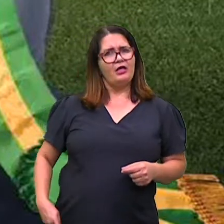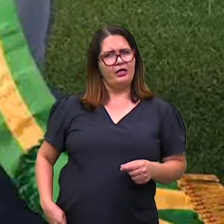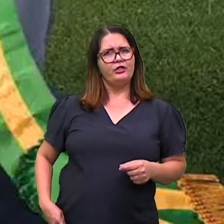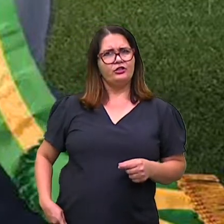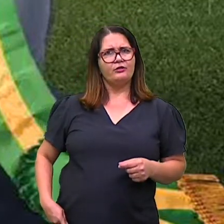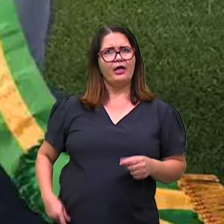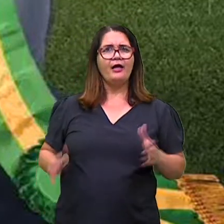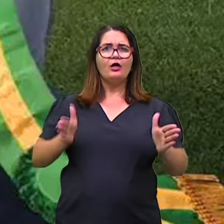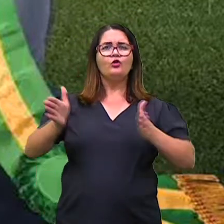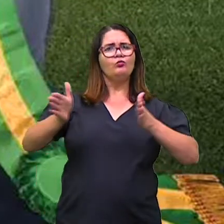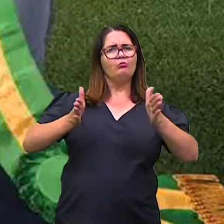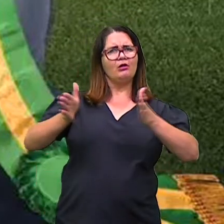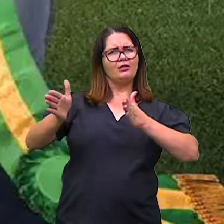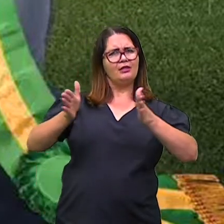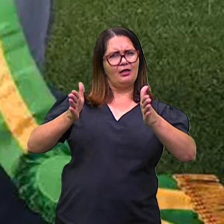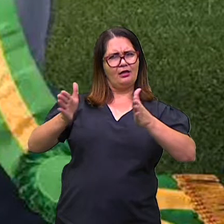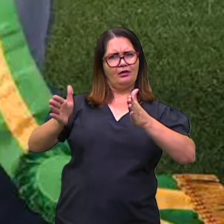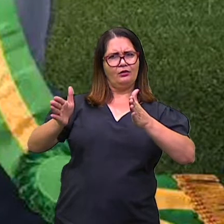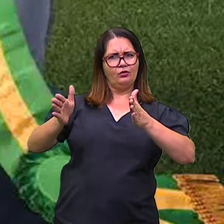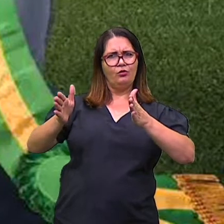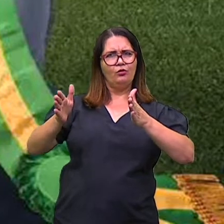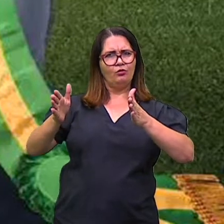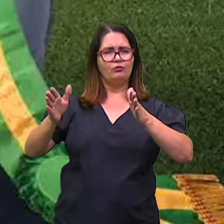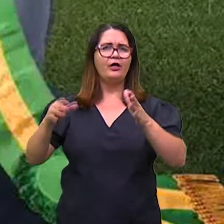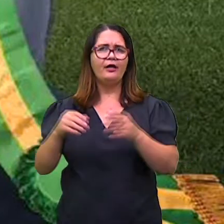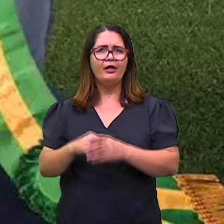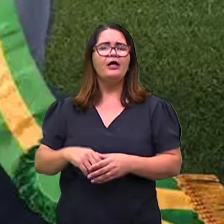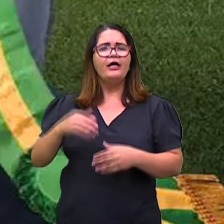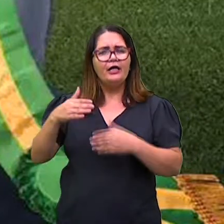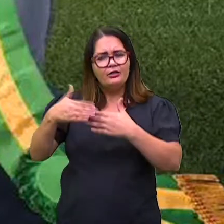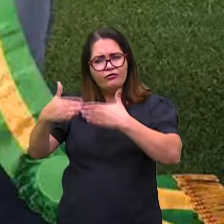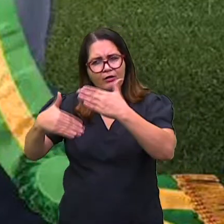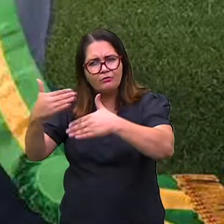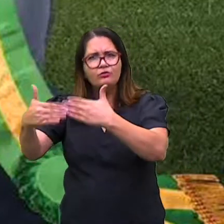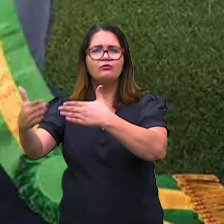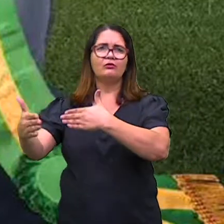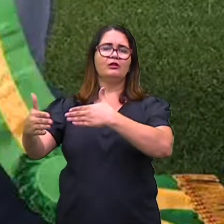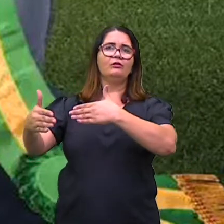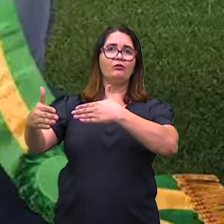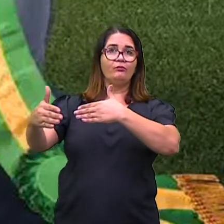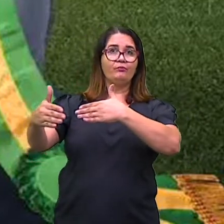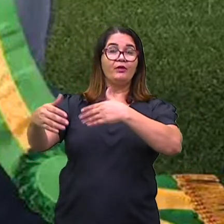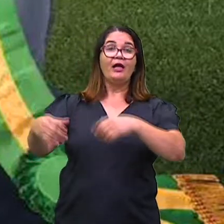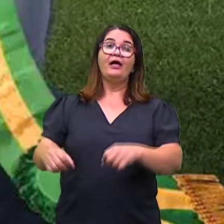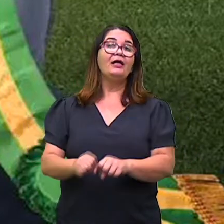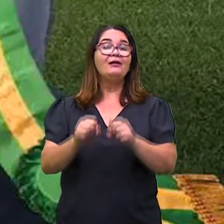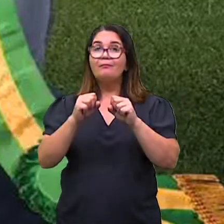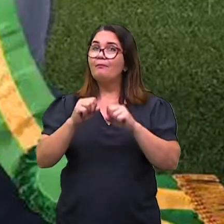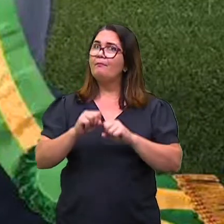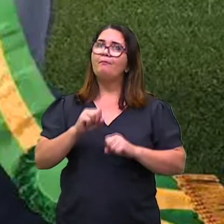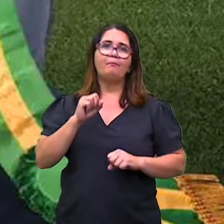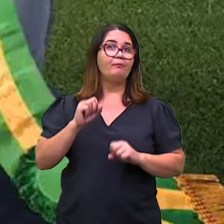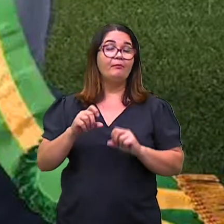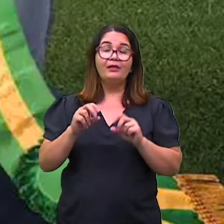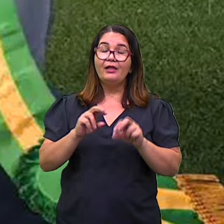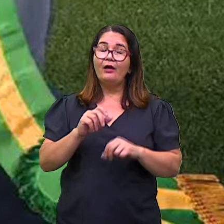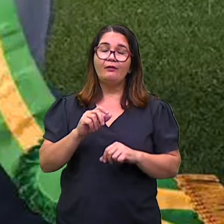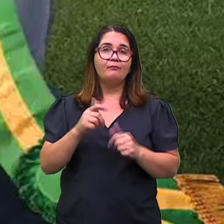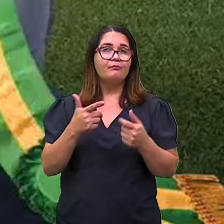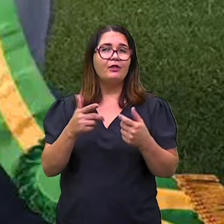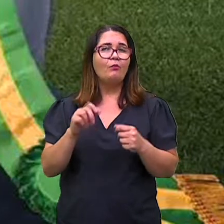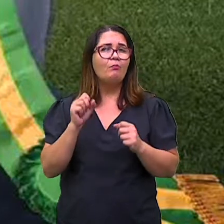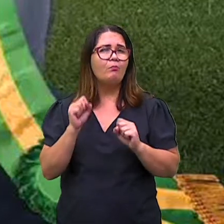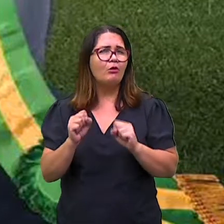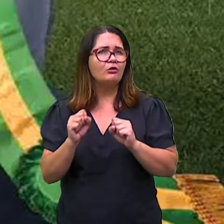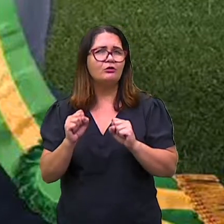responsabilizado por atos estranhos ao exercício de suas funções. Baseado nisso, muitos